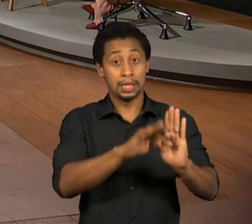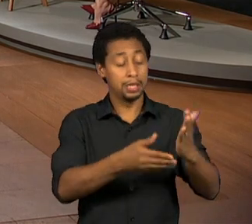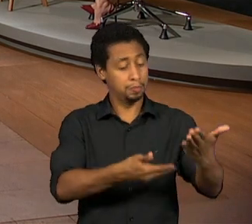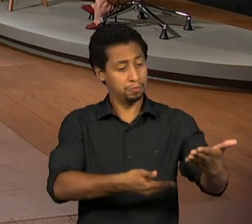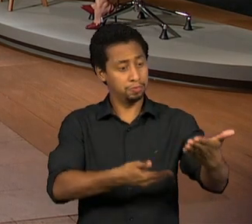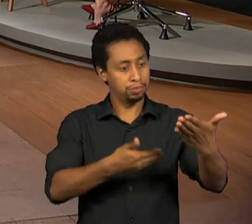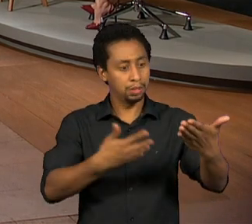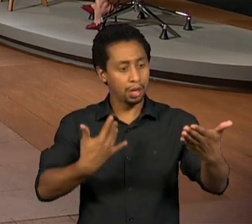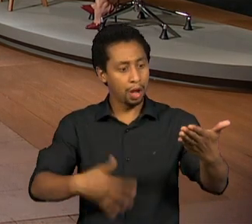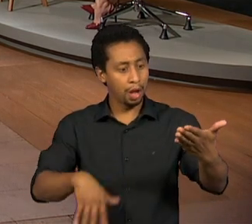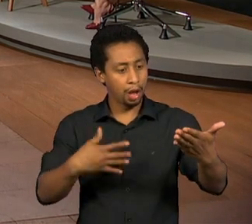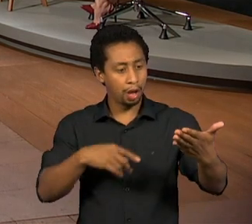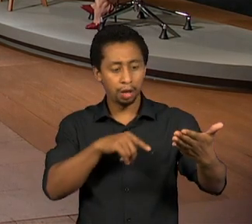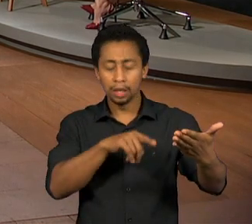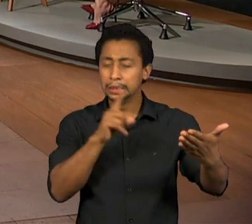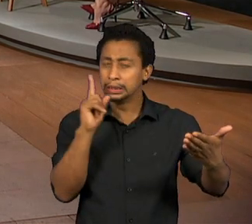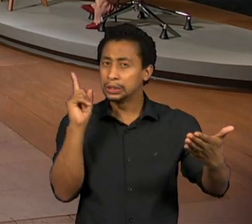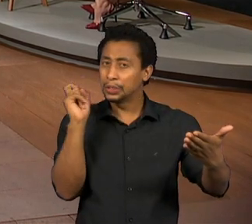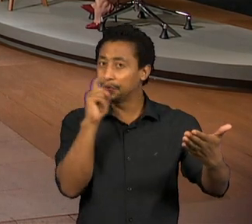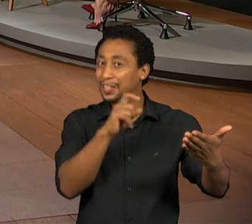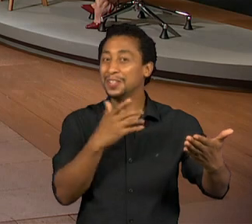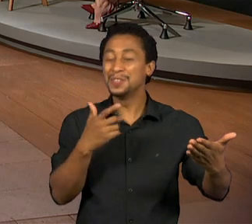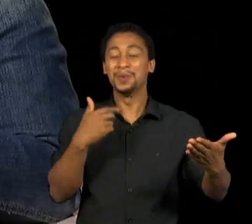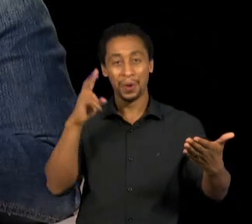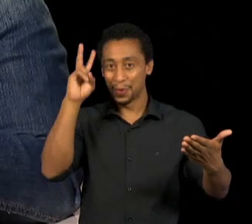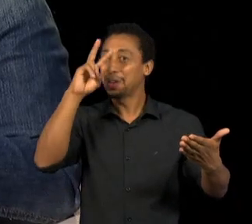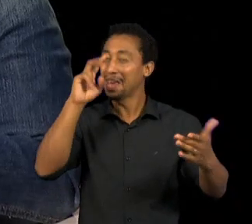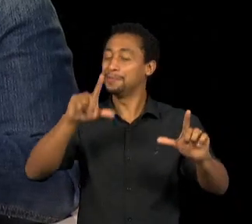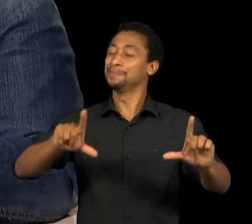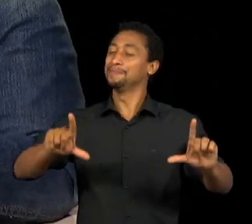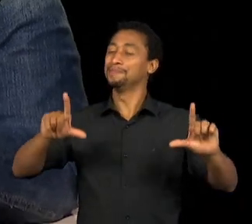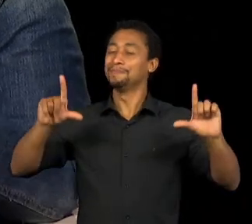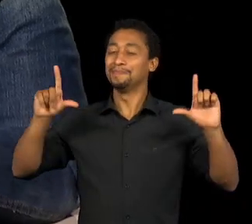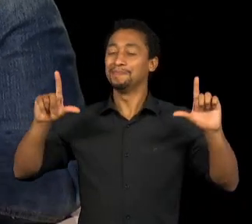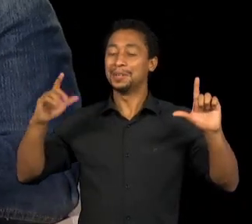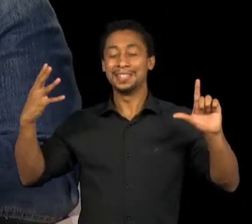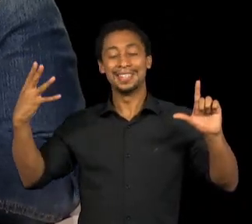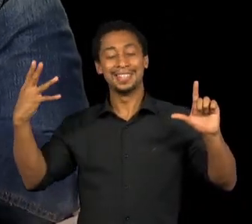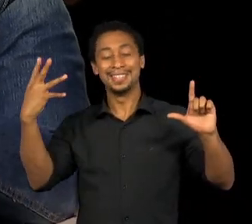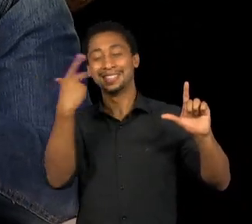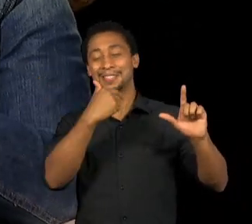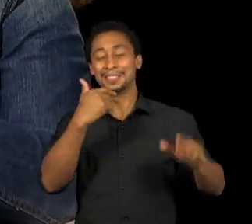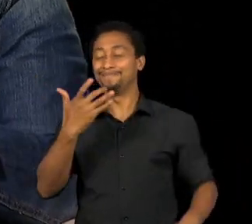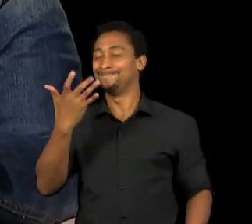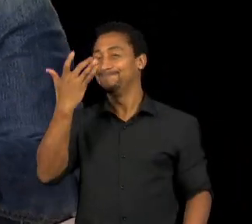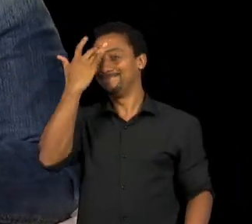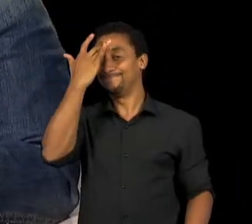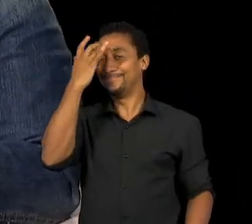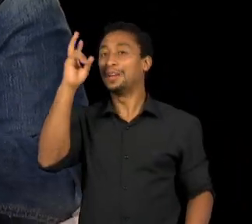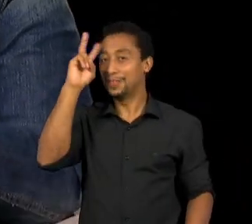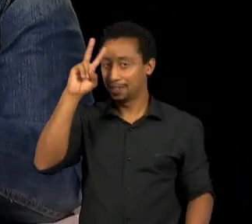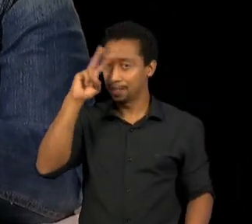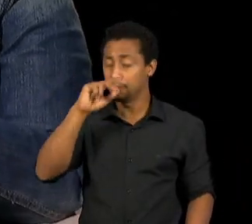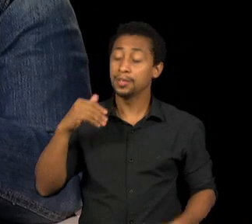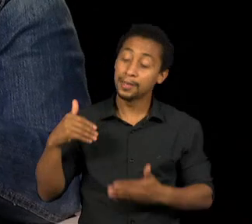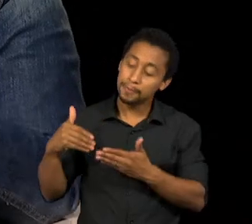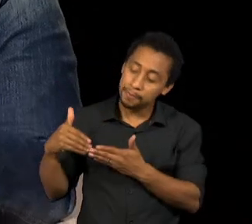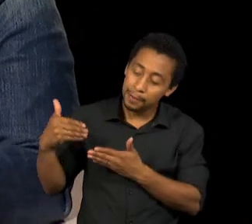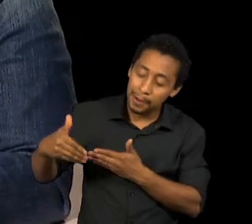cenas, eu tenho cenas tão lindas e tão inesquecíveis. Bom, Depois, passou um tempo, eu fui